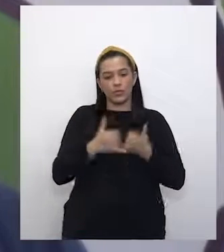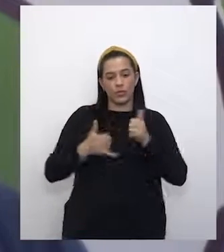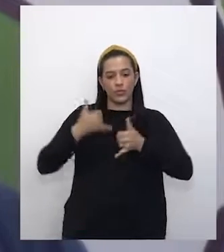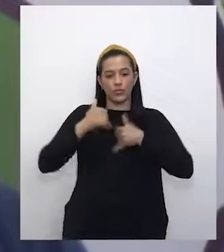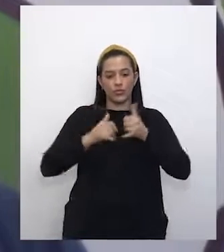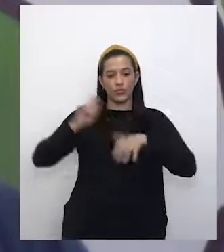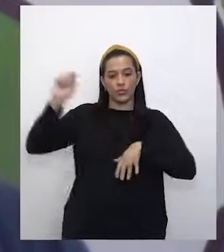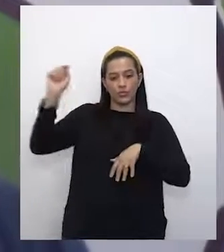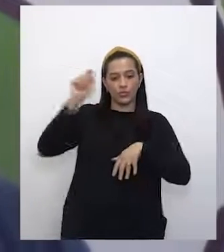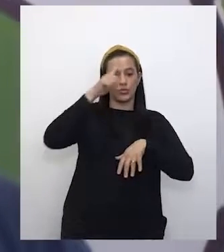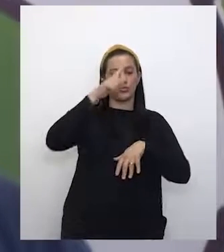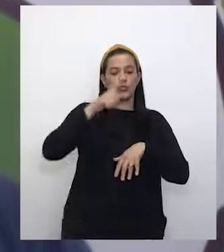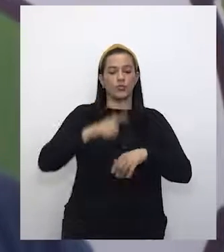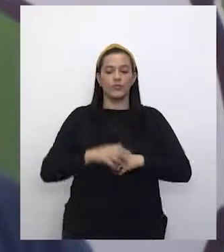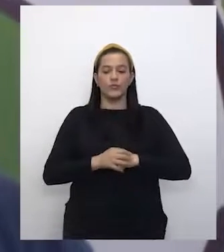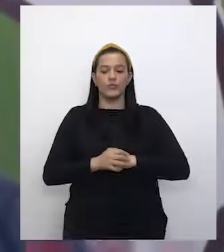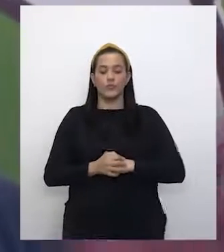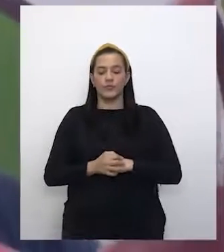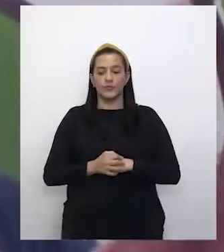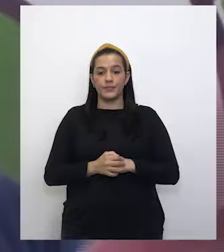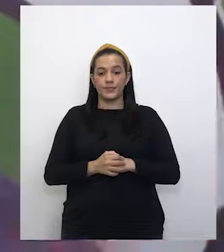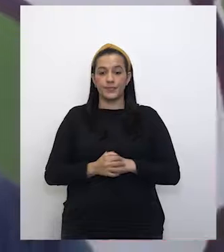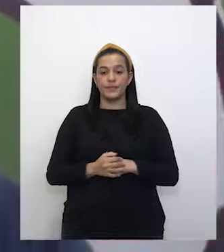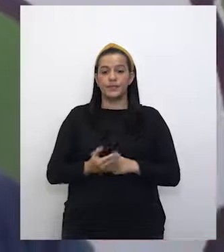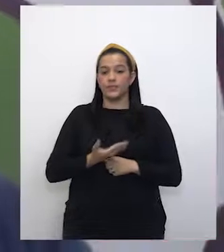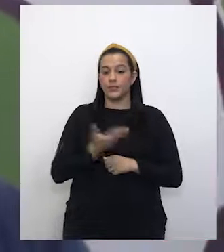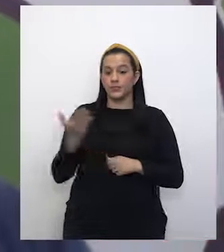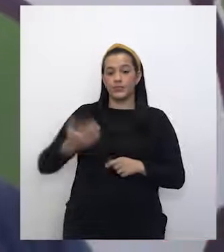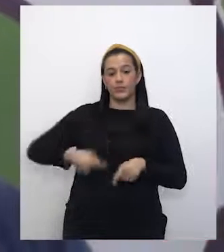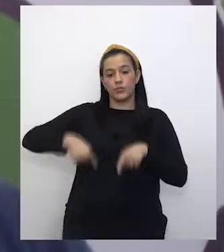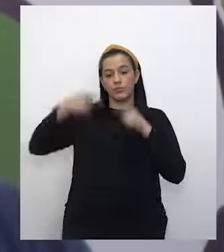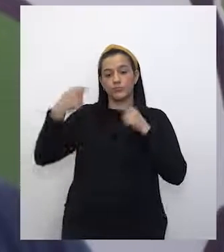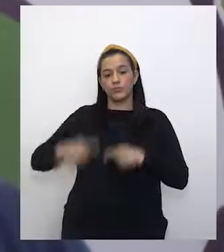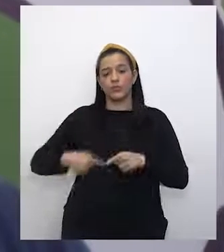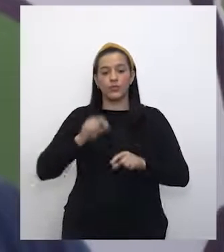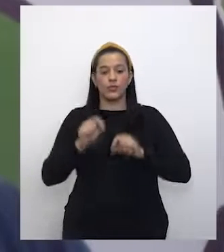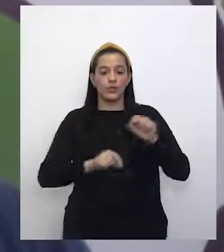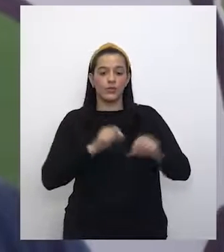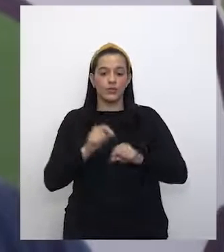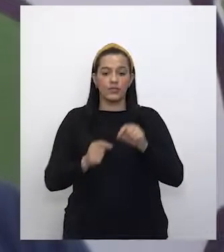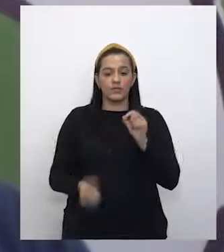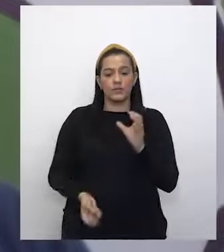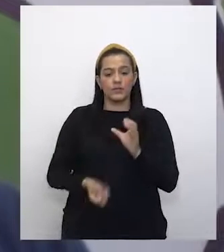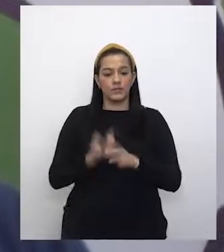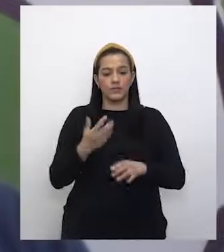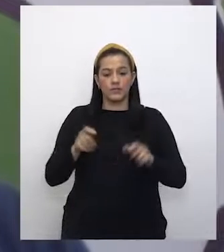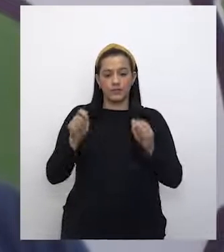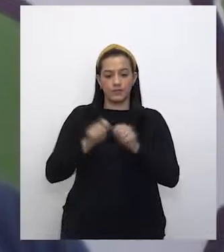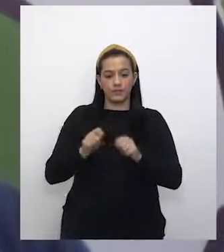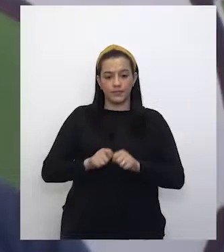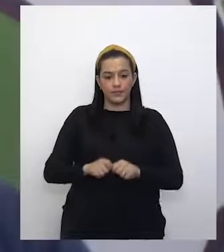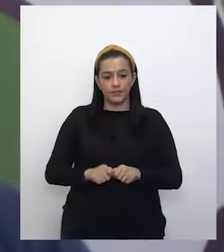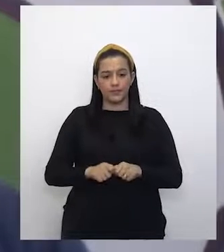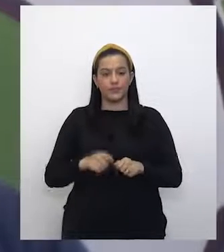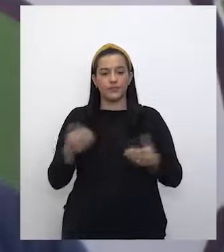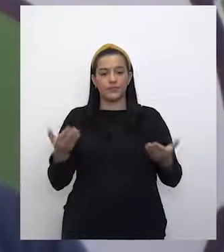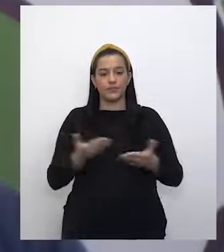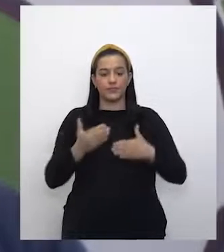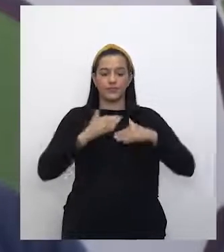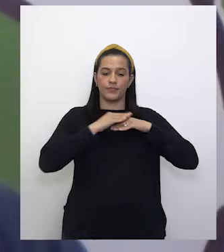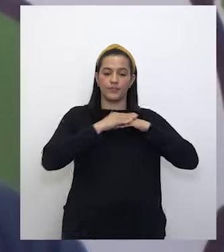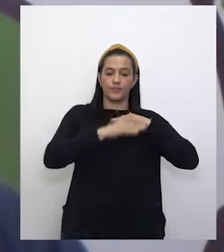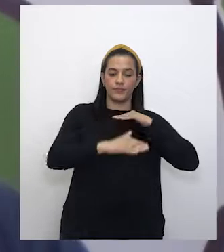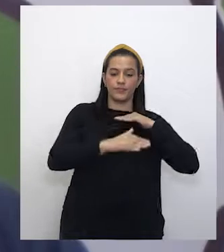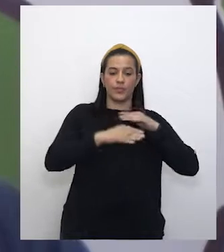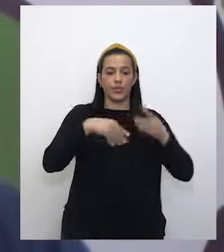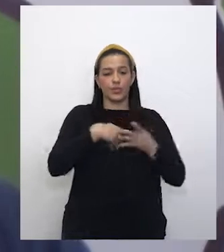Então, vamos lá. Bem, o nosso desafio hoje é construir uma plaquinha solar com